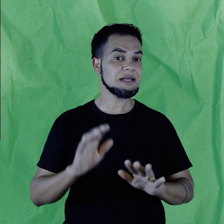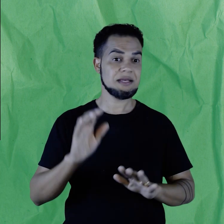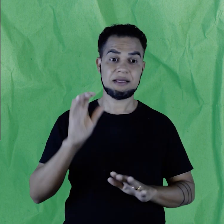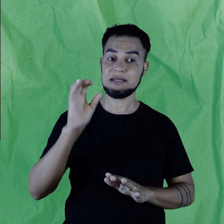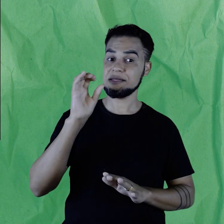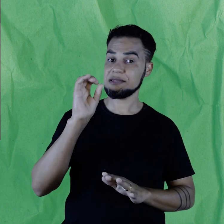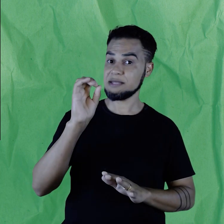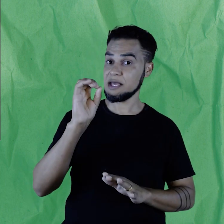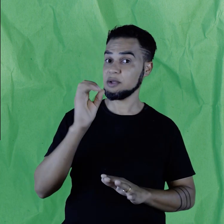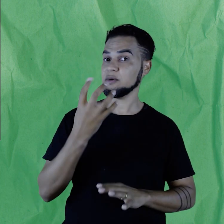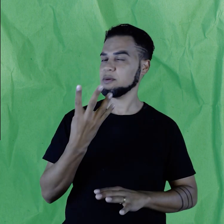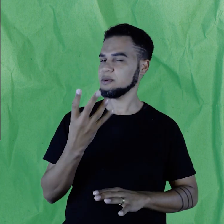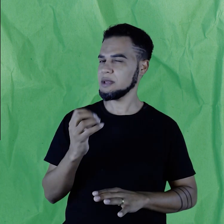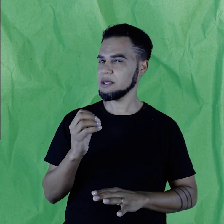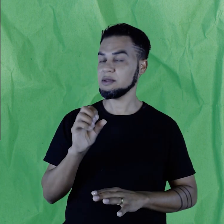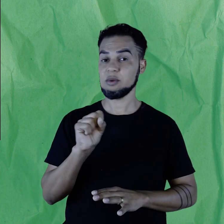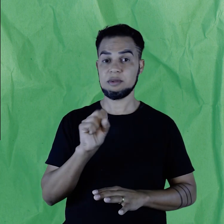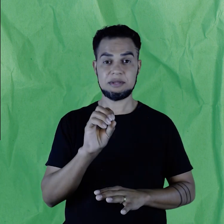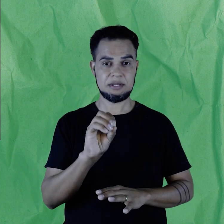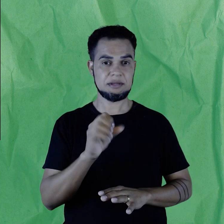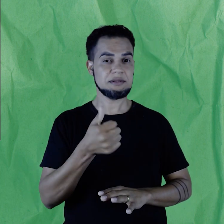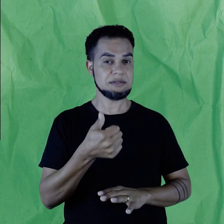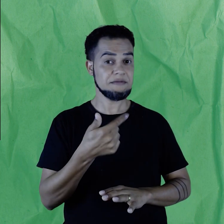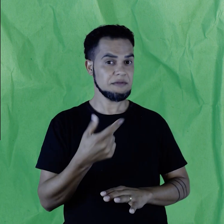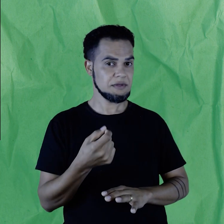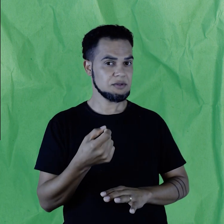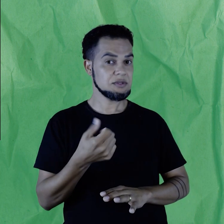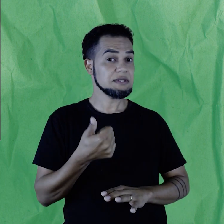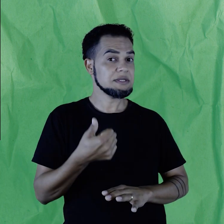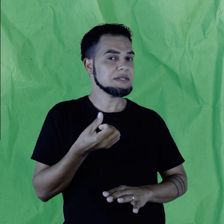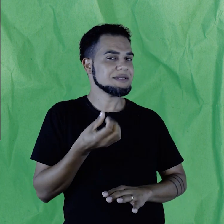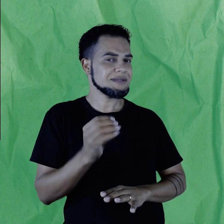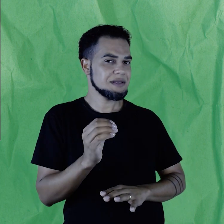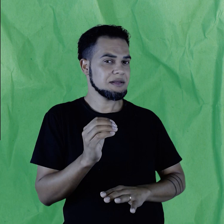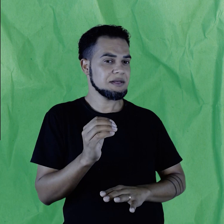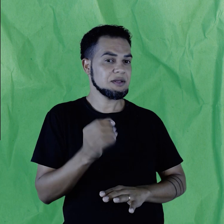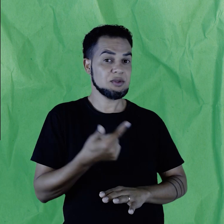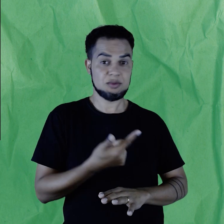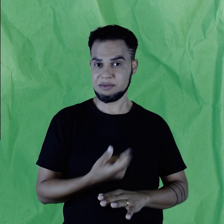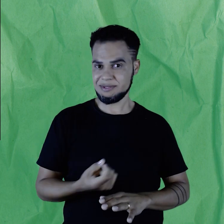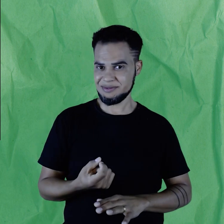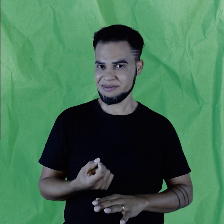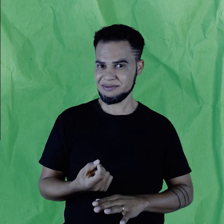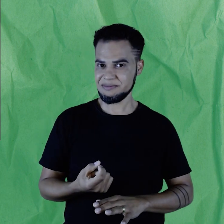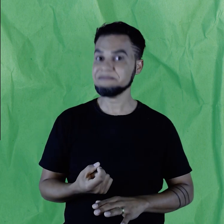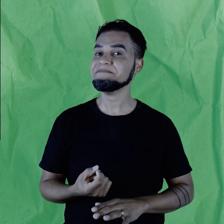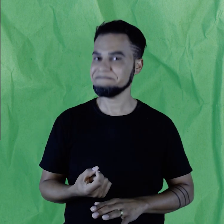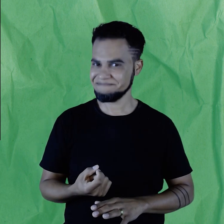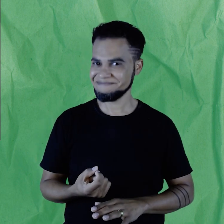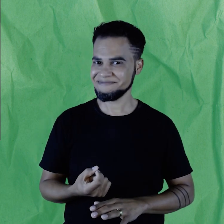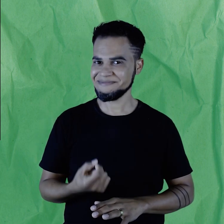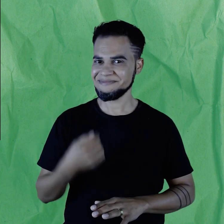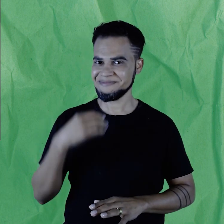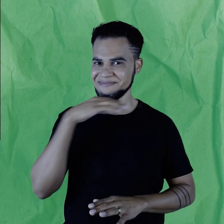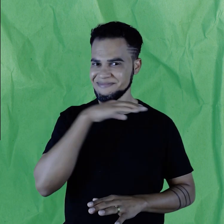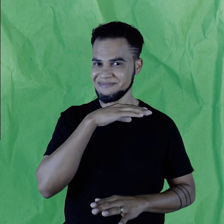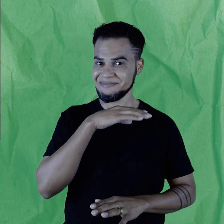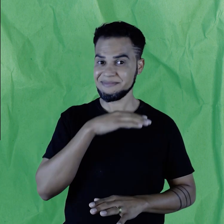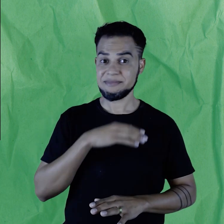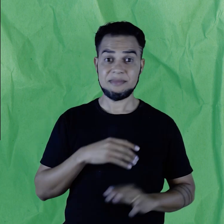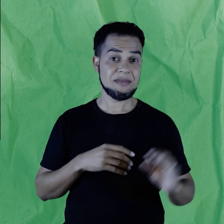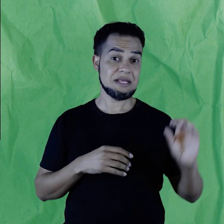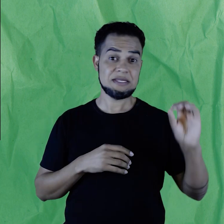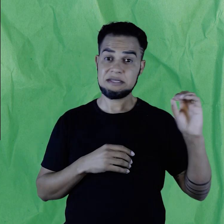seja, 0, 40, 80, 120, 160, 200. Sendo